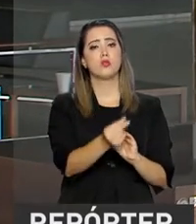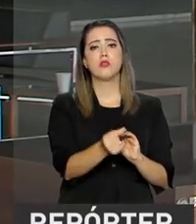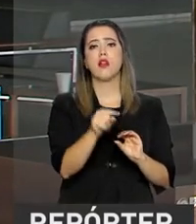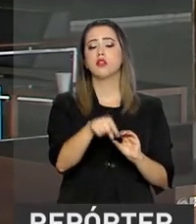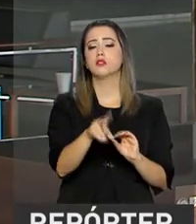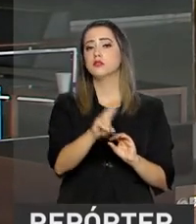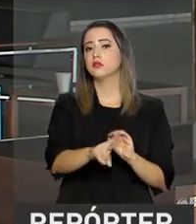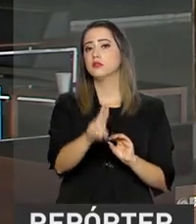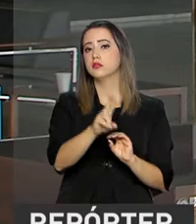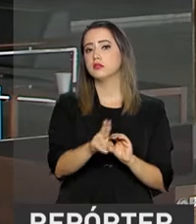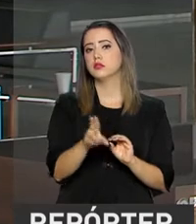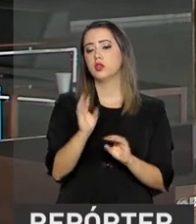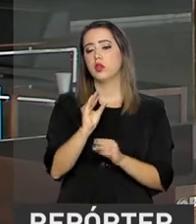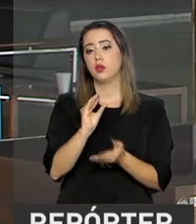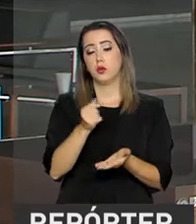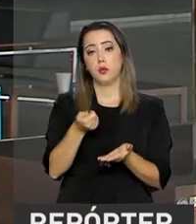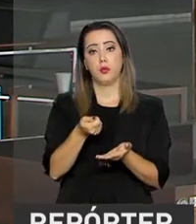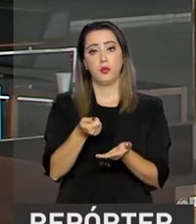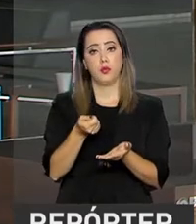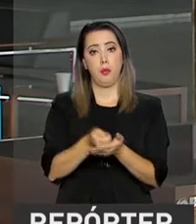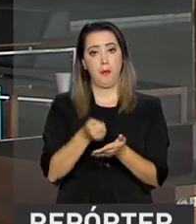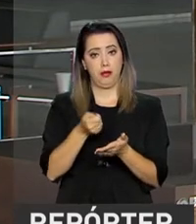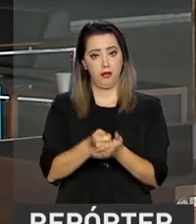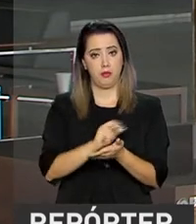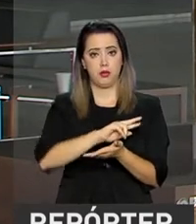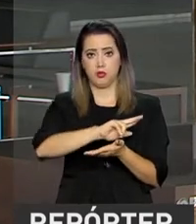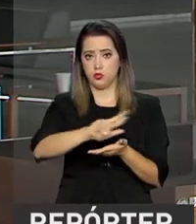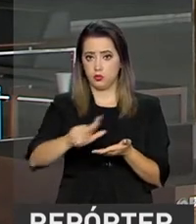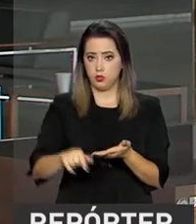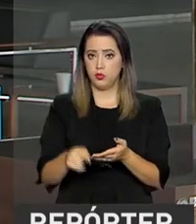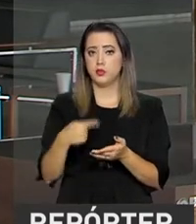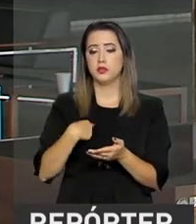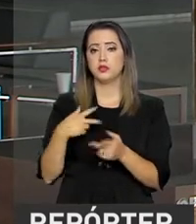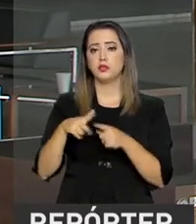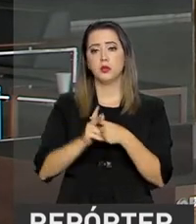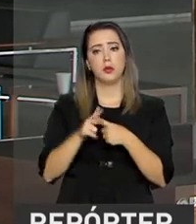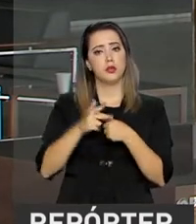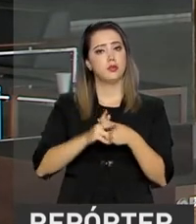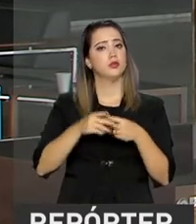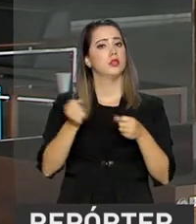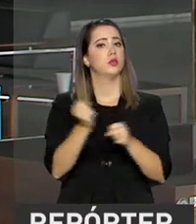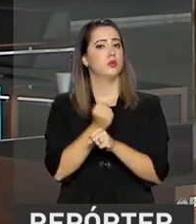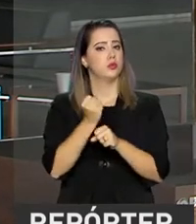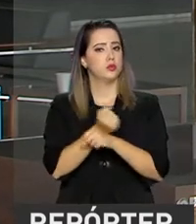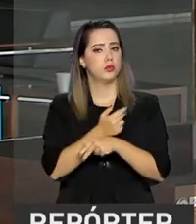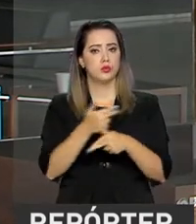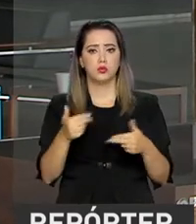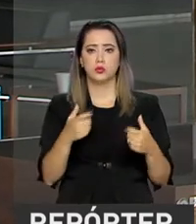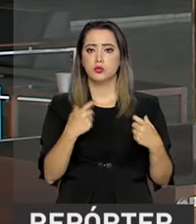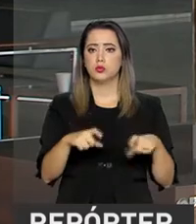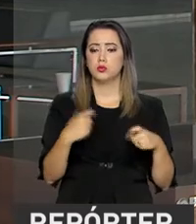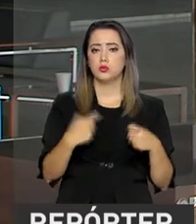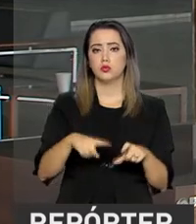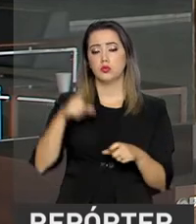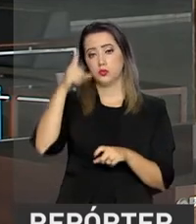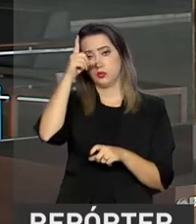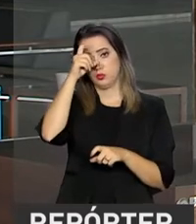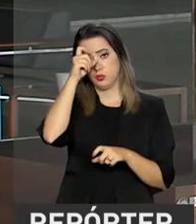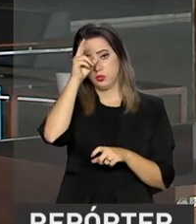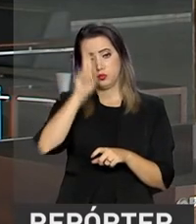investimentos e no custeio isso pode incluir a reforma a ampliação do hospital universitário